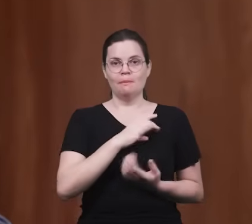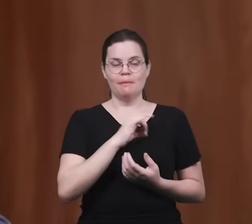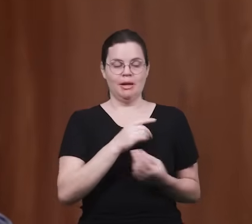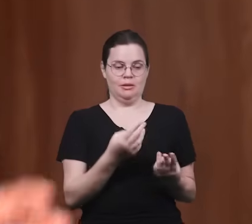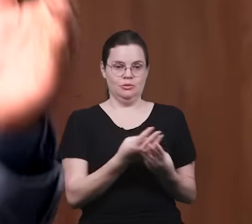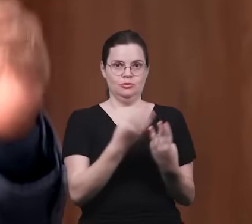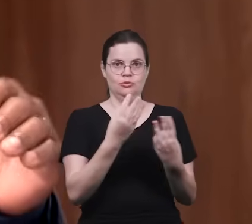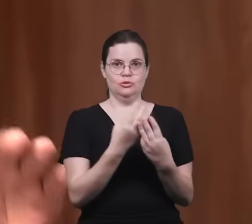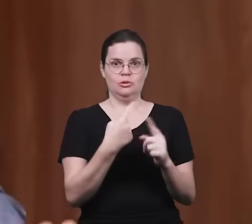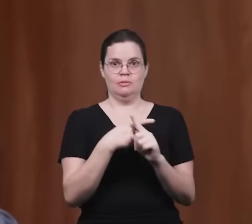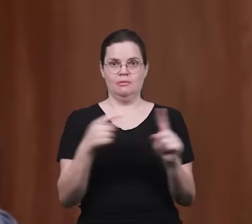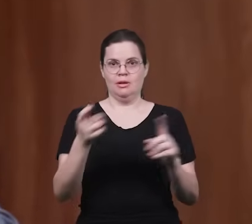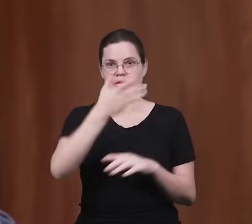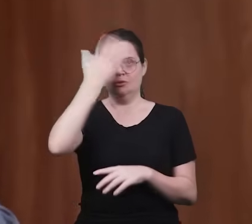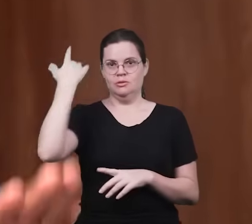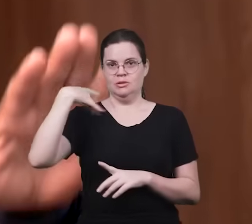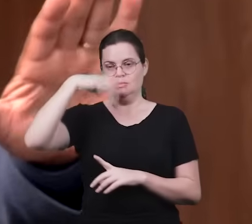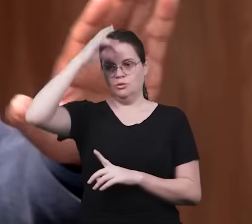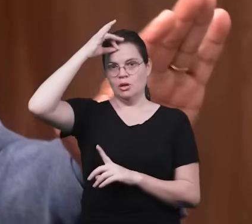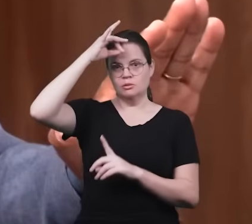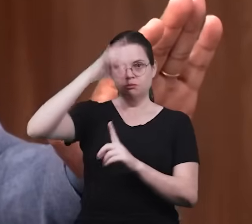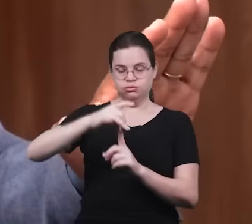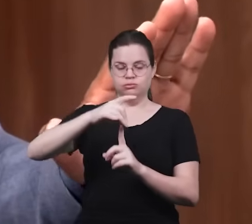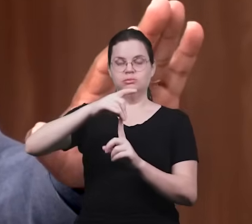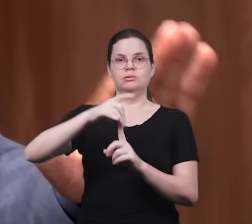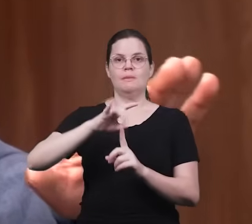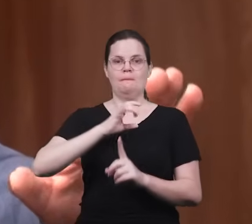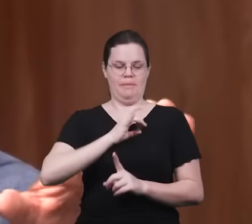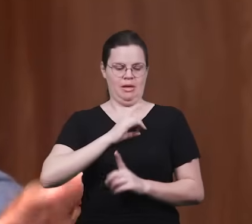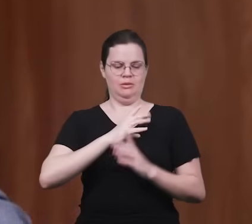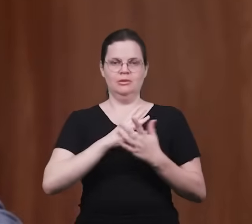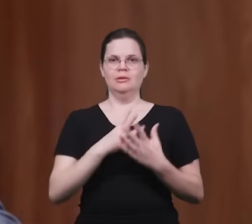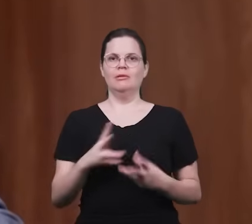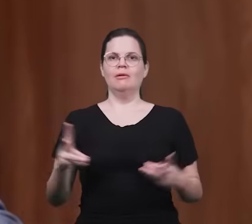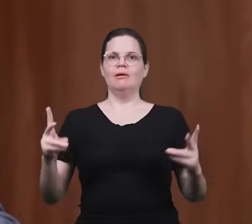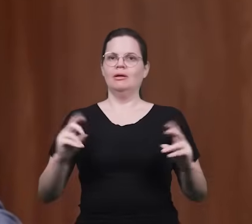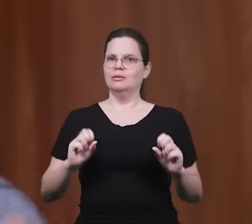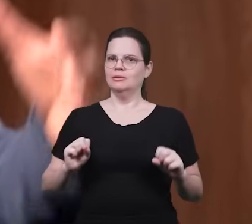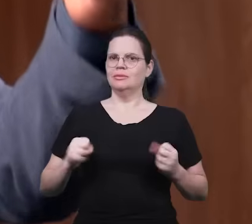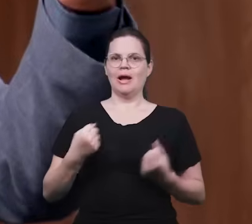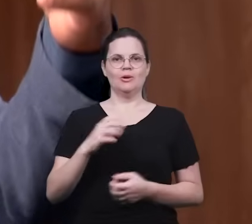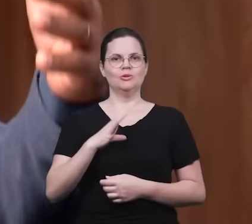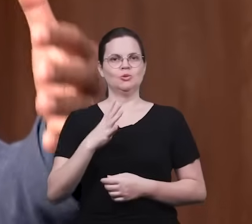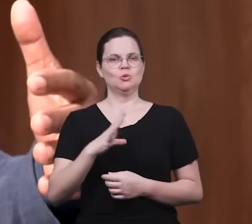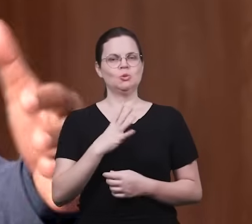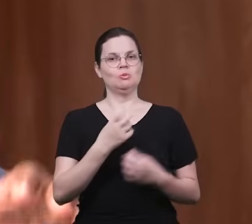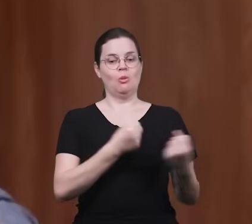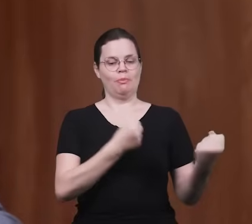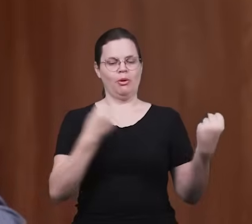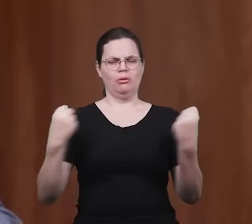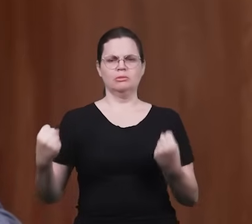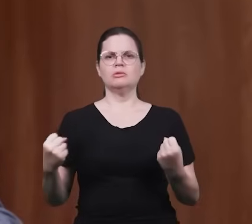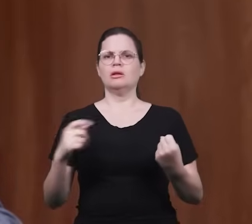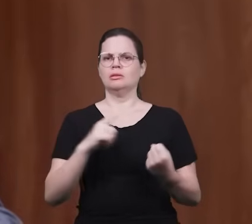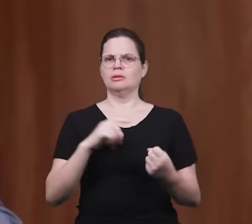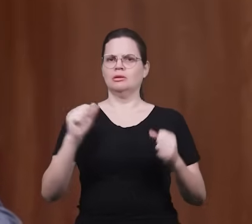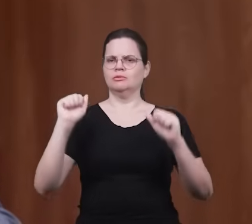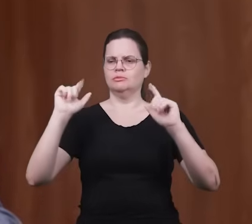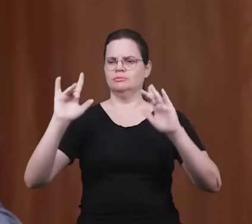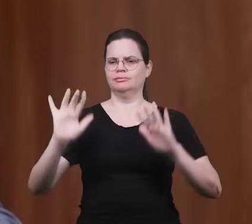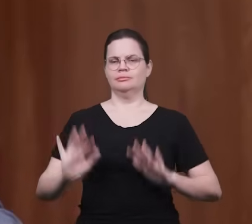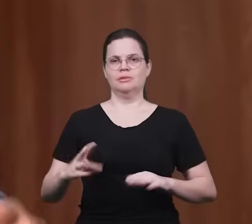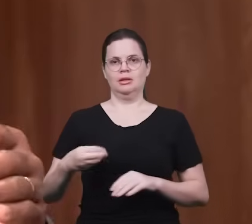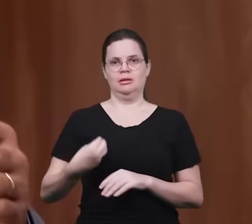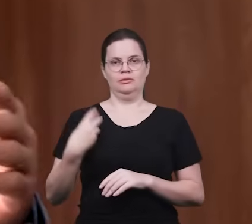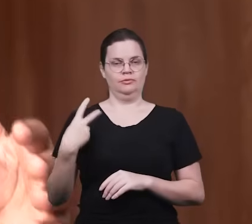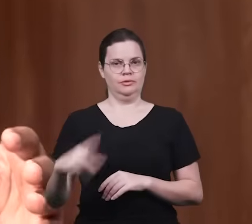judeus. Mas quando o Espírito Santo desceu, a primeira coisa que eles perderam foi o medo, né? Porque eles foram revestidos de poder.